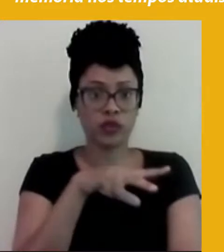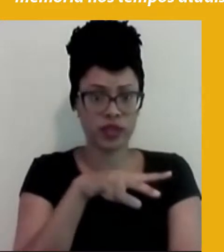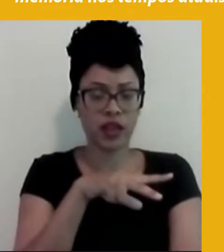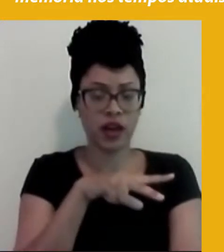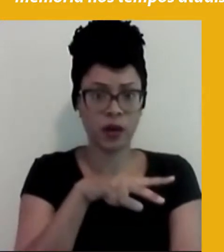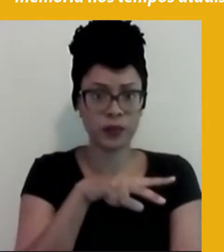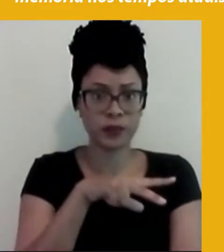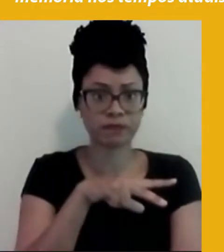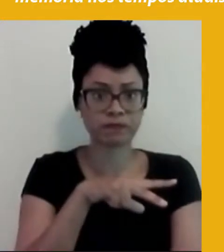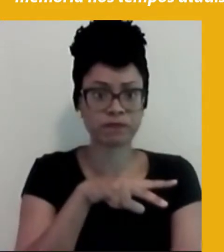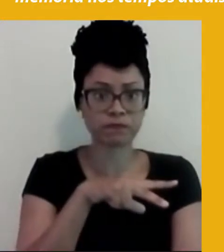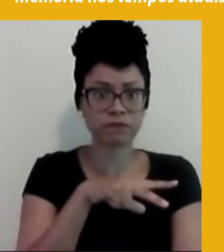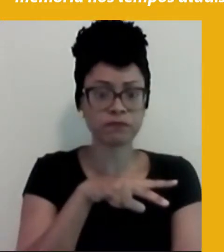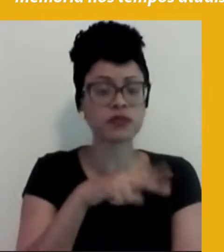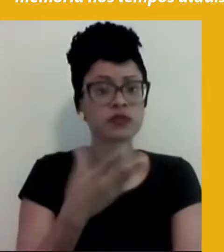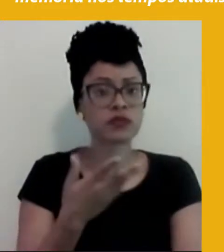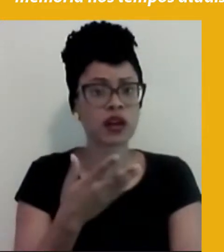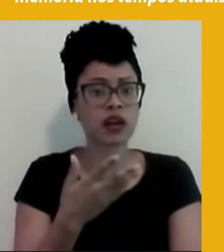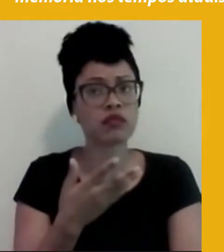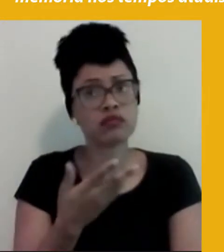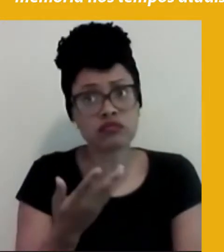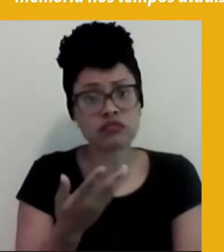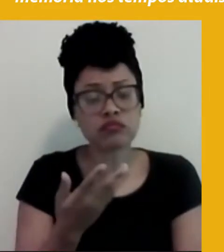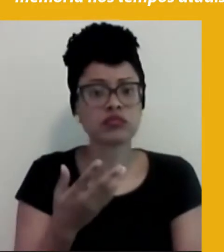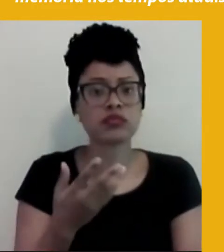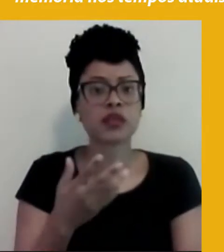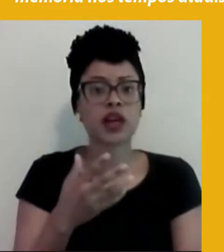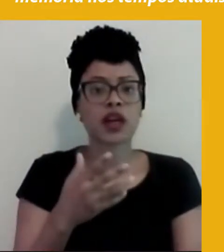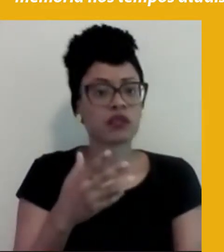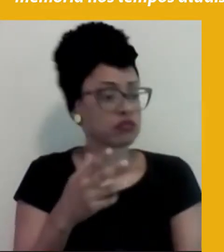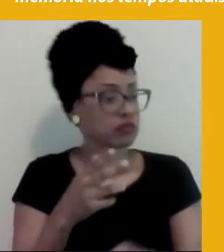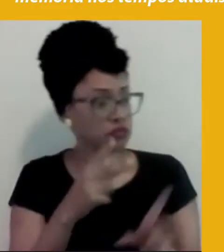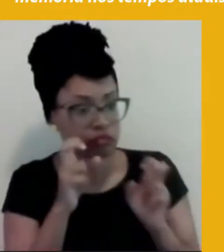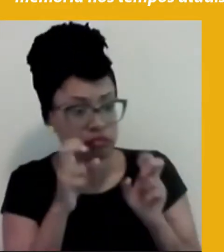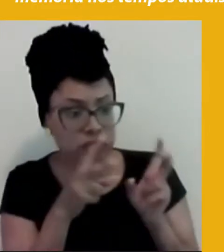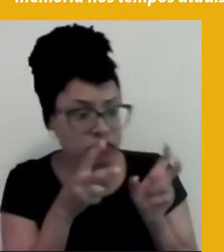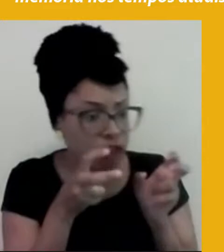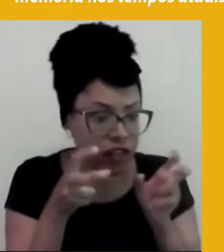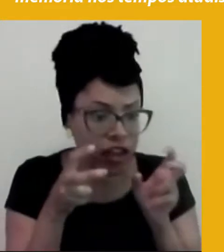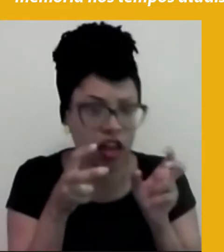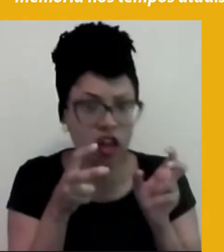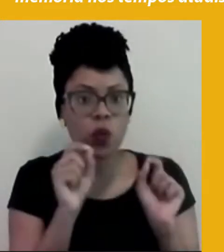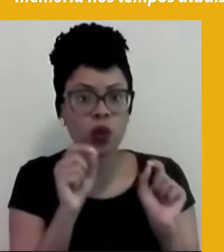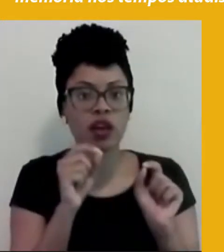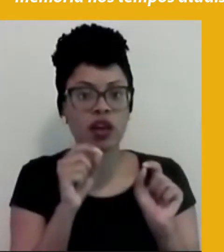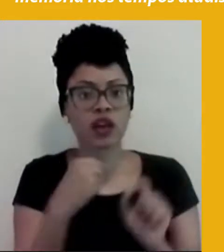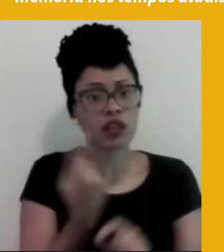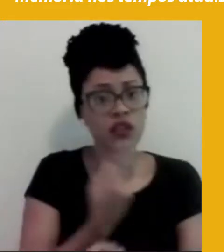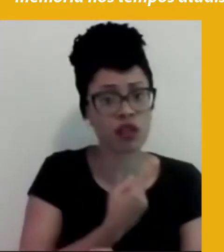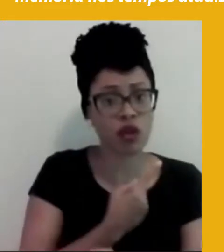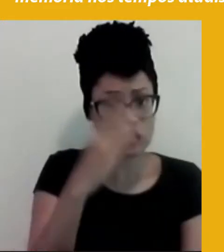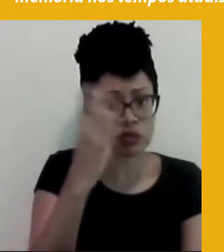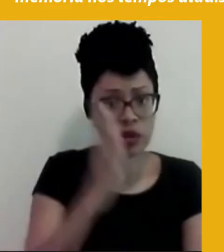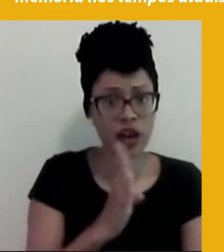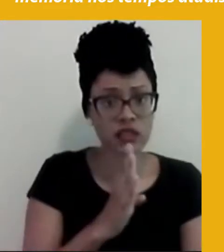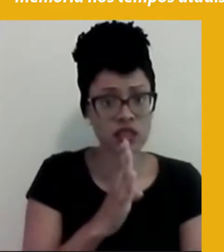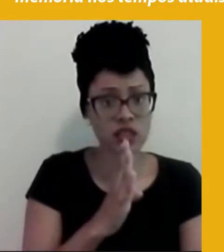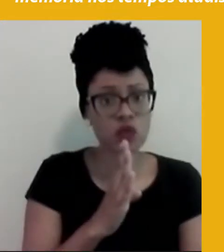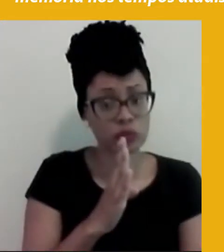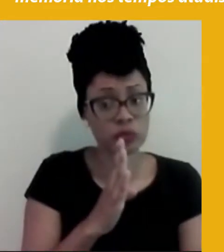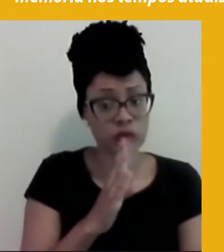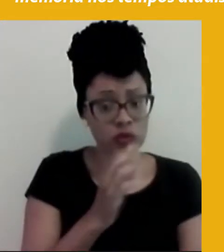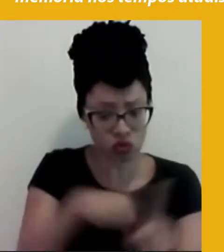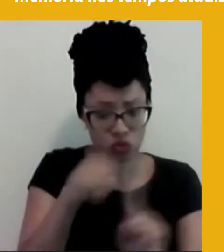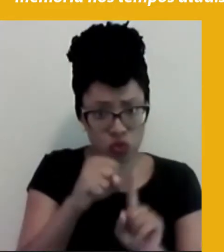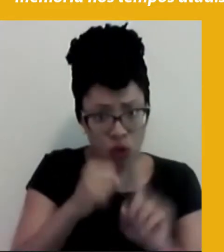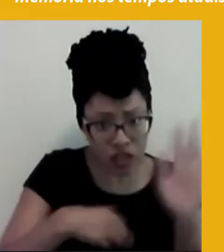que a gente se desenvolva, que a gente evolua enquanto sociedade e que a gente tenha mais memória, melhor memória. Entender melhor o que foi que